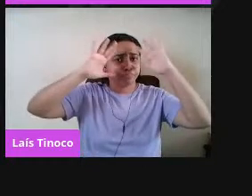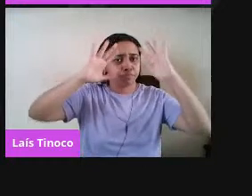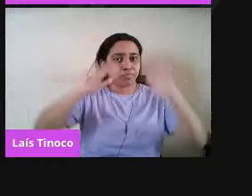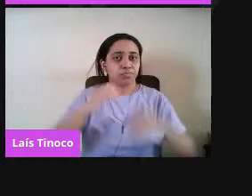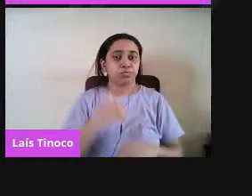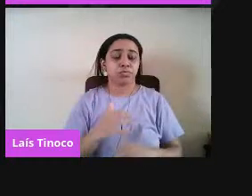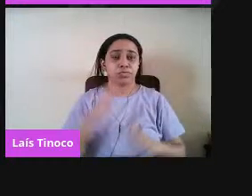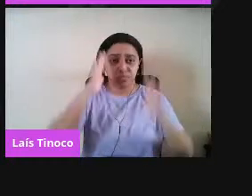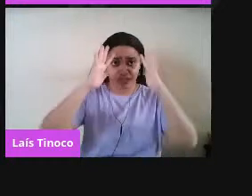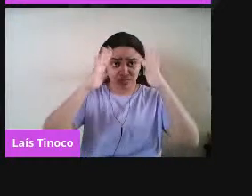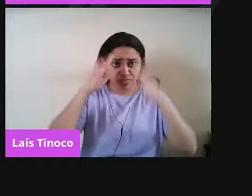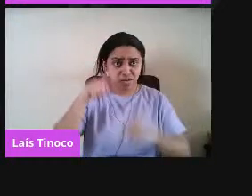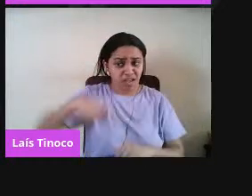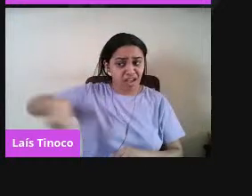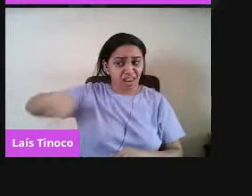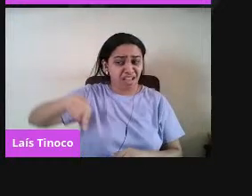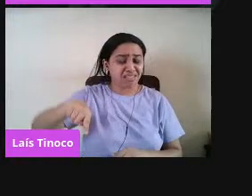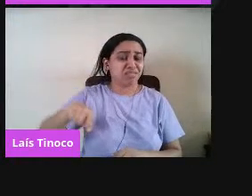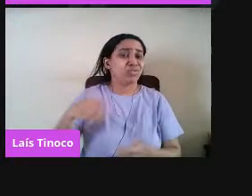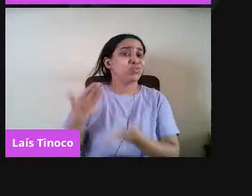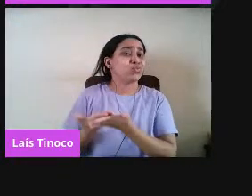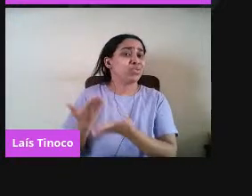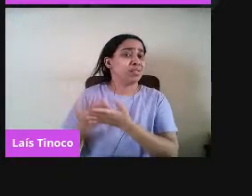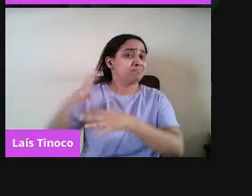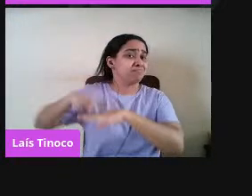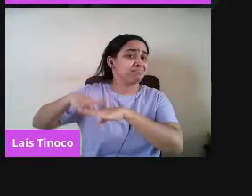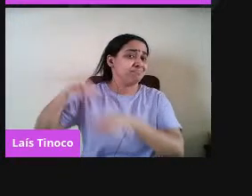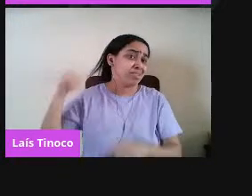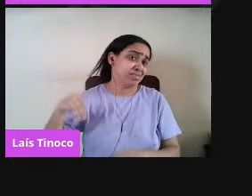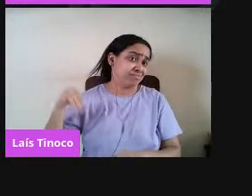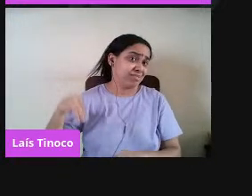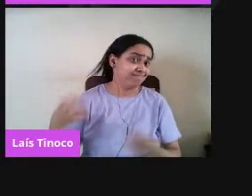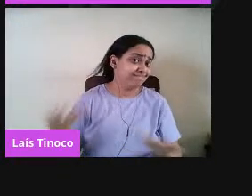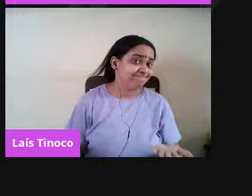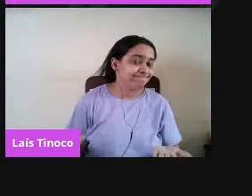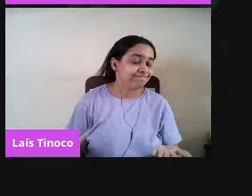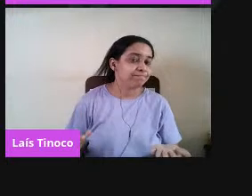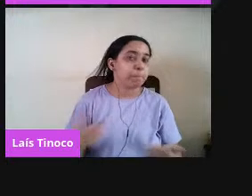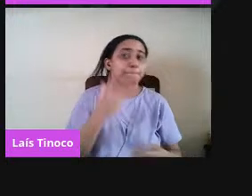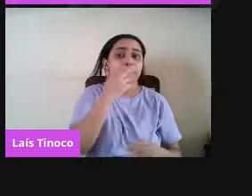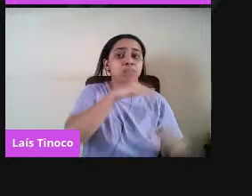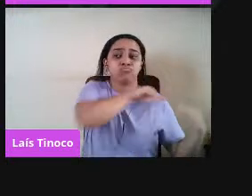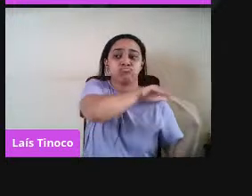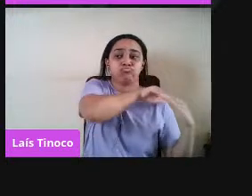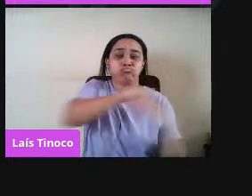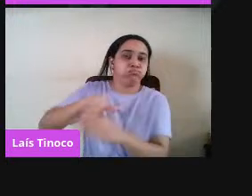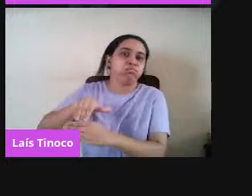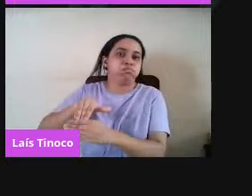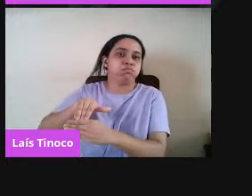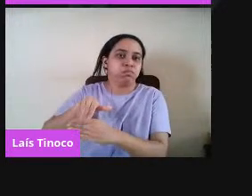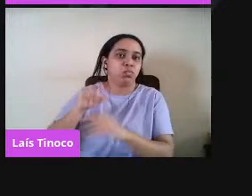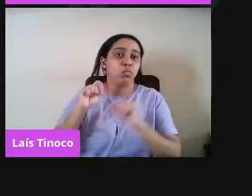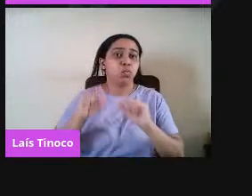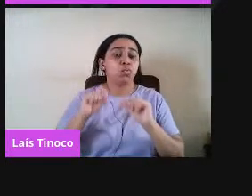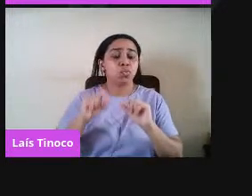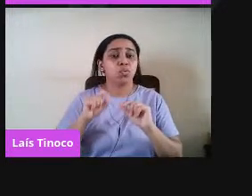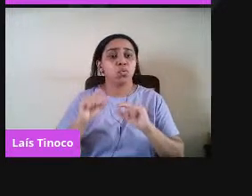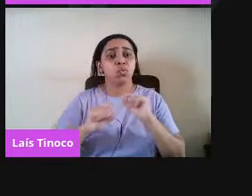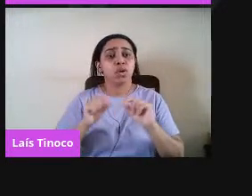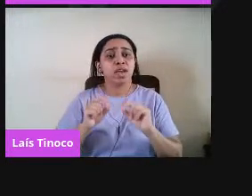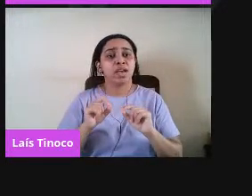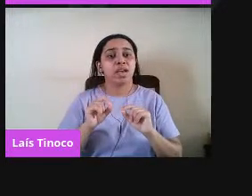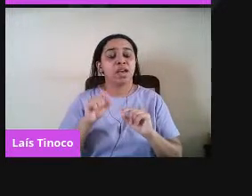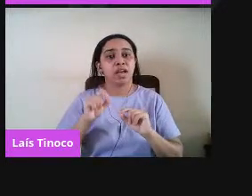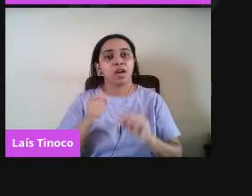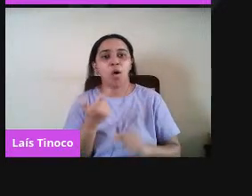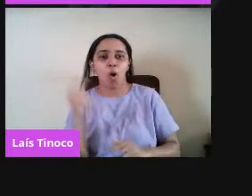o que considerariam estudar matemática. Dessa forma, ele refuta a situação com o intertexto da fala de